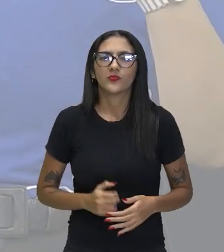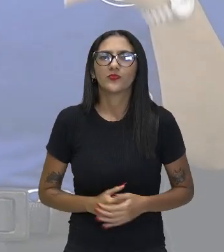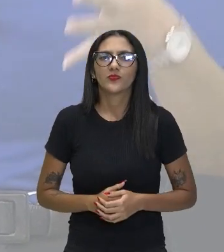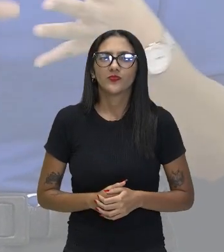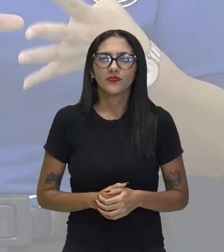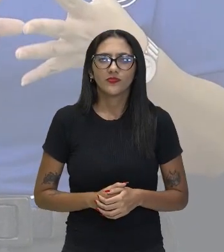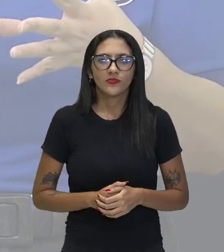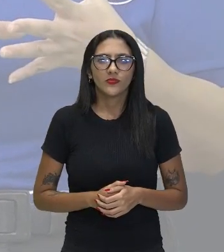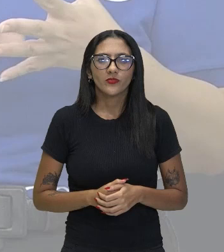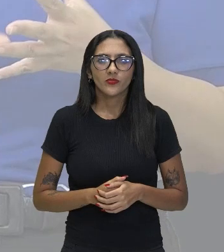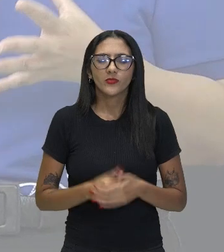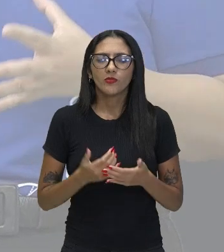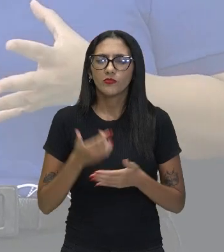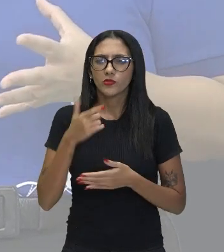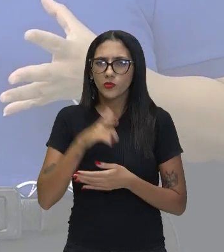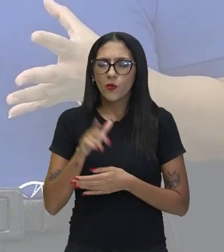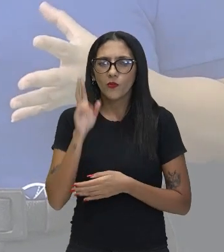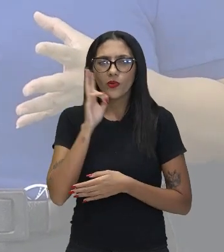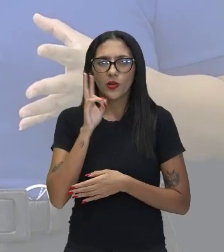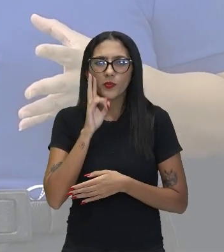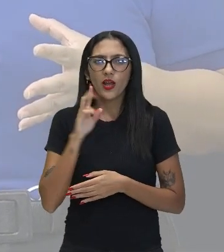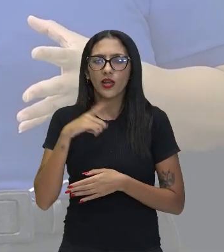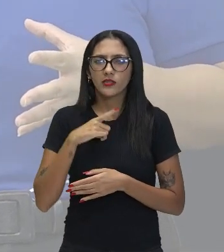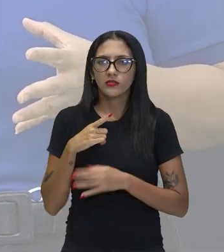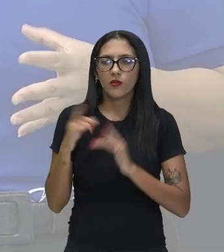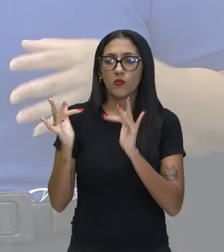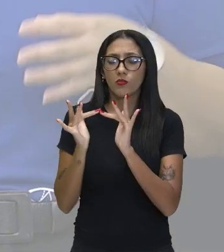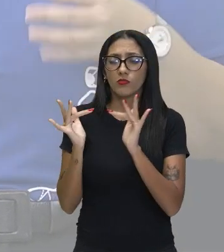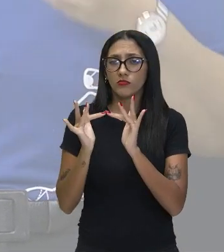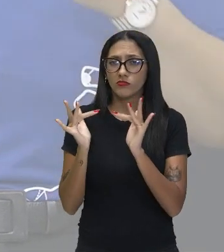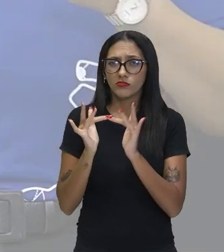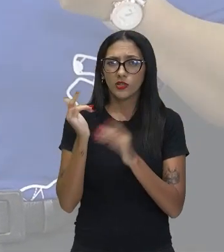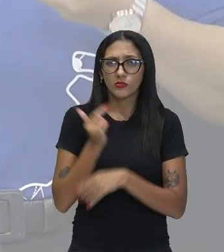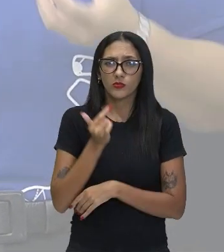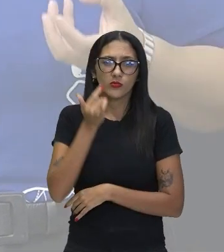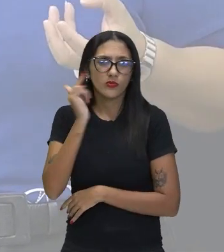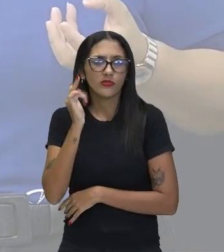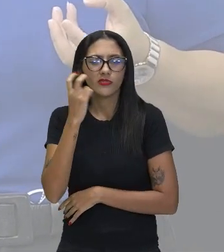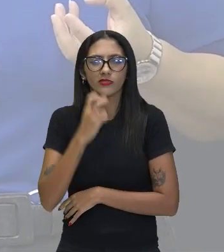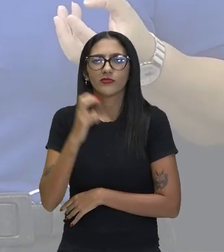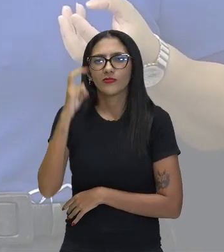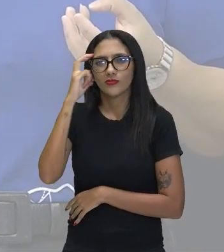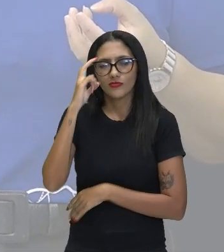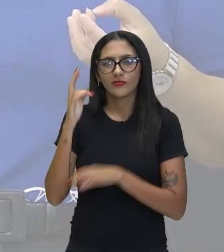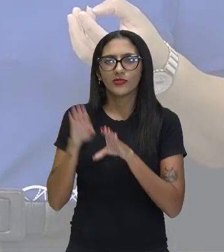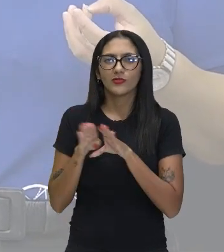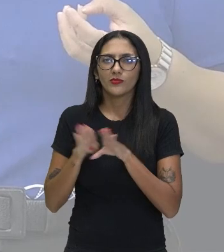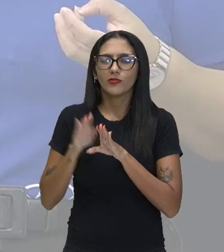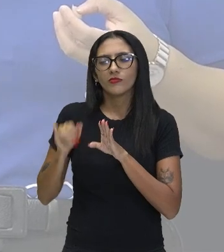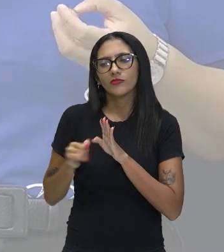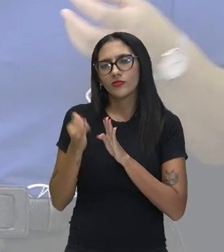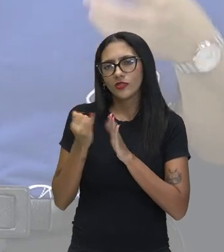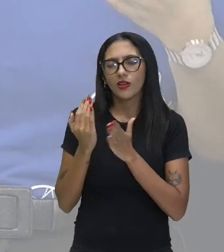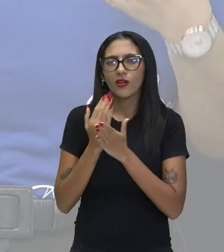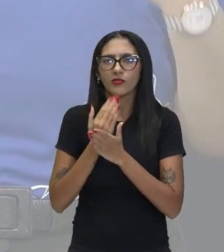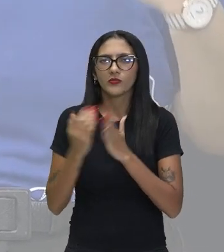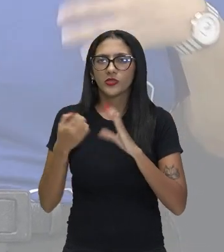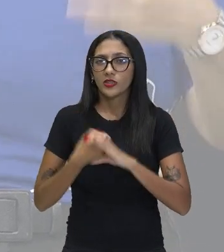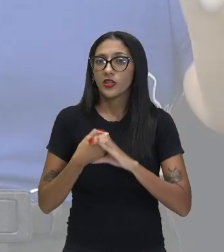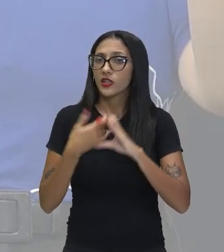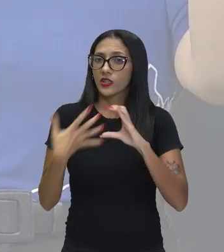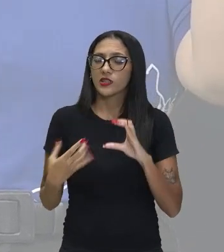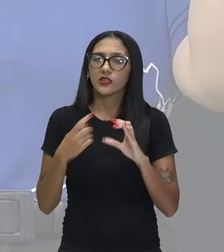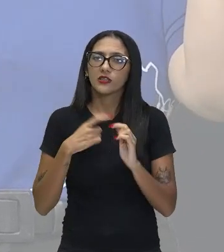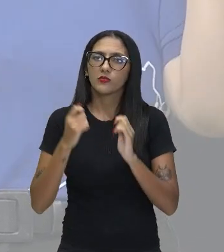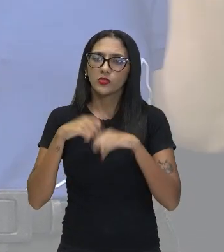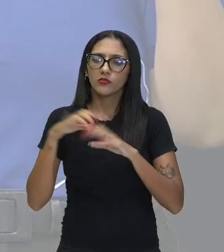novo, canibalismo cultural, ter contato com a outra cultura e extrair aquilo que seria capaz de